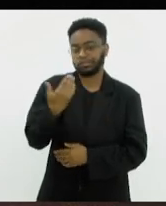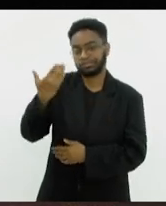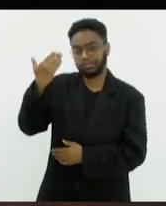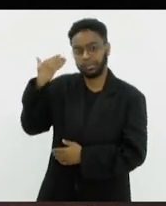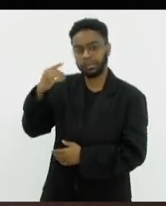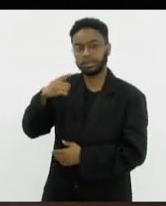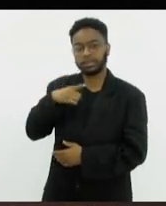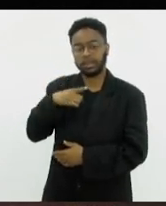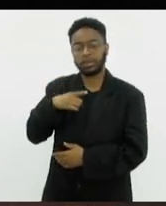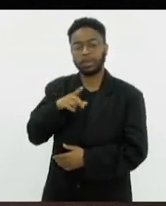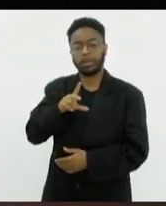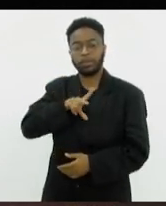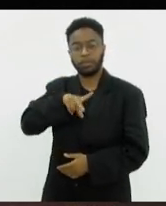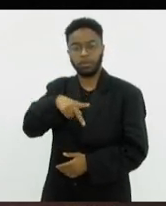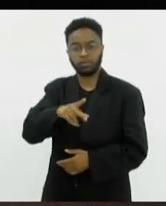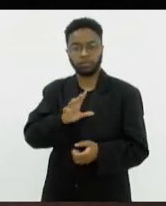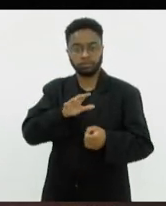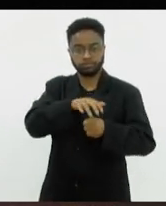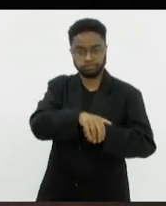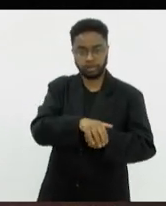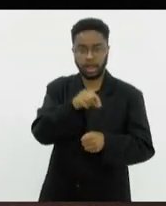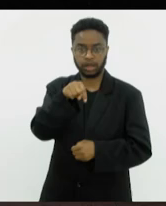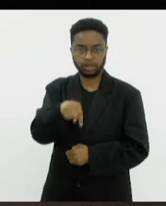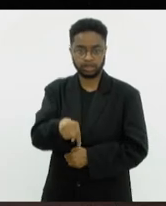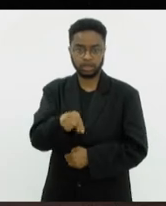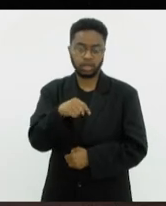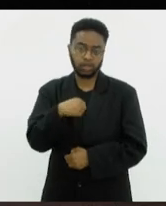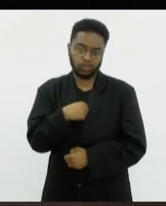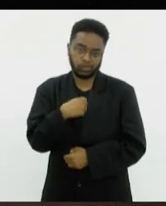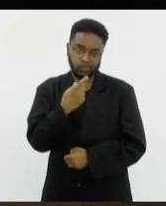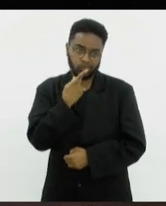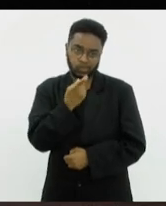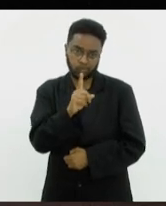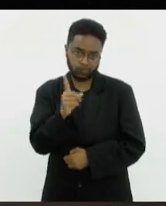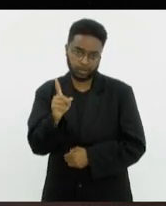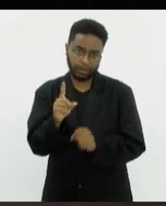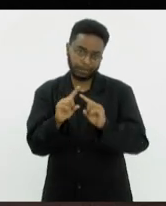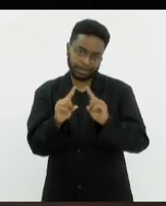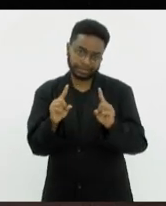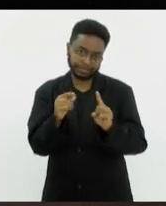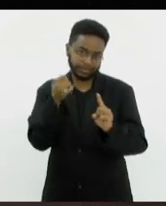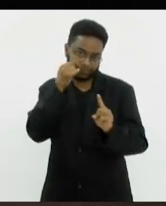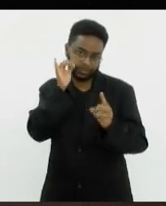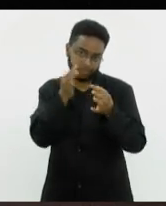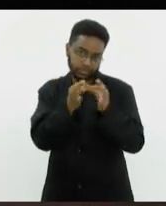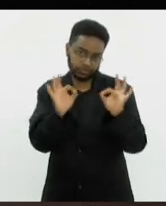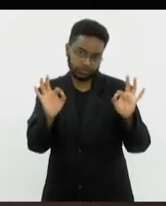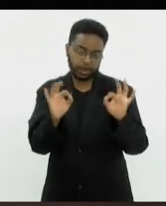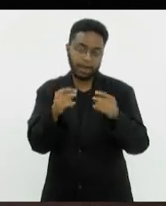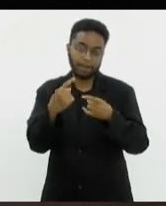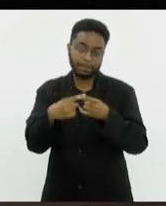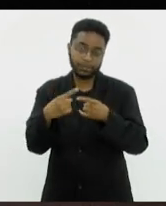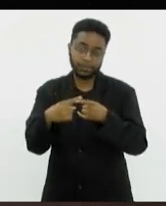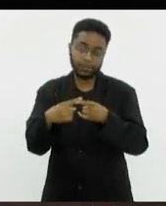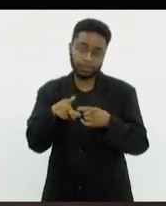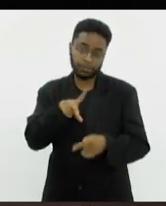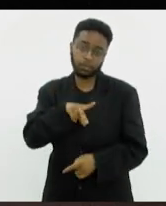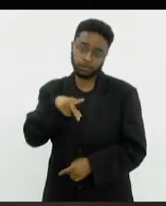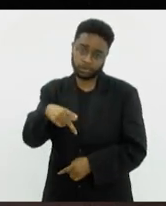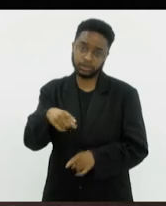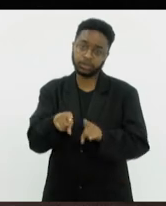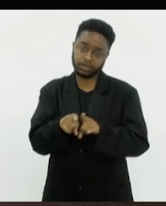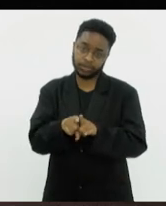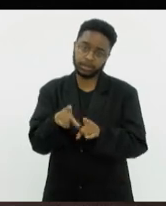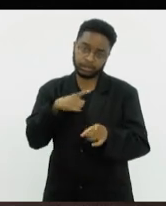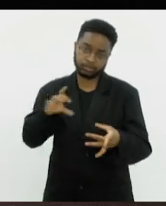pelos portugueses, que eu aqui não citei para dar maior expressão, né, porque o Portugal e a Espanha também estão no âmago da